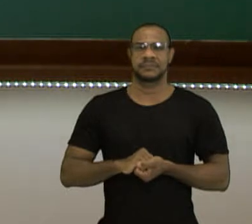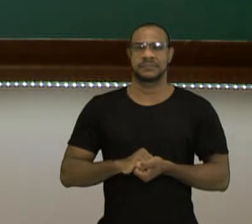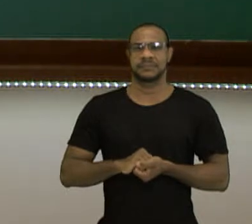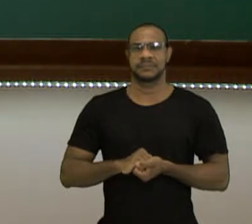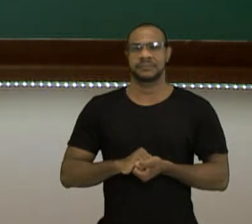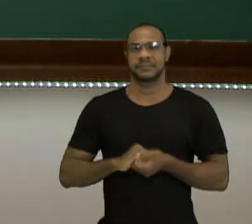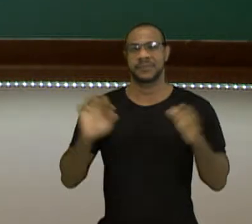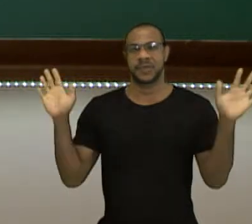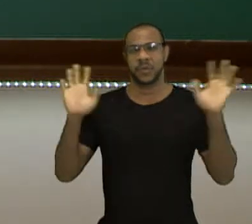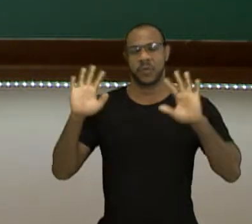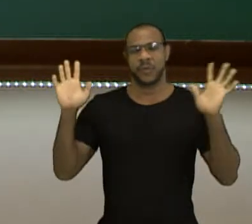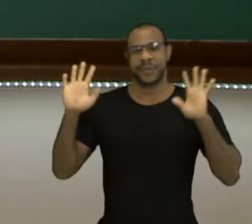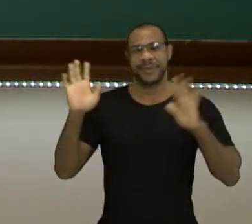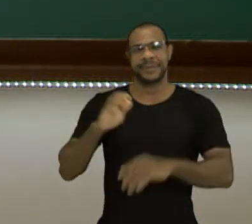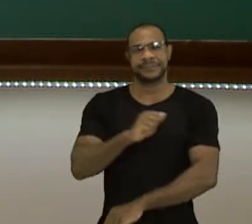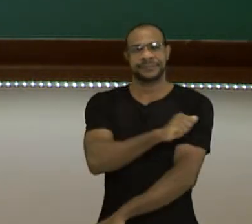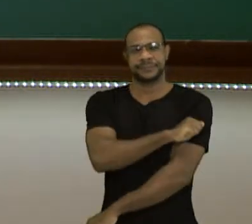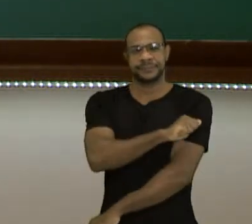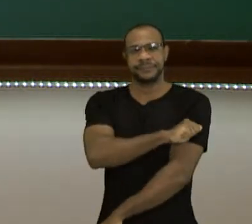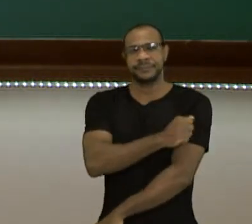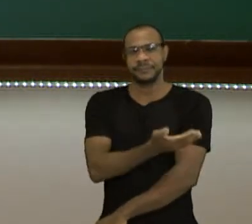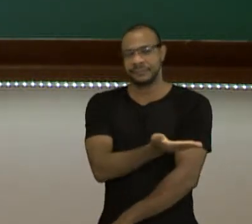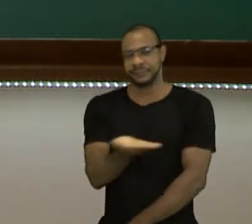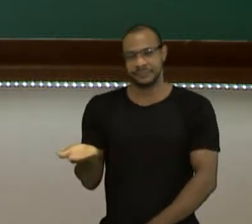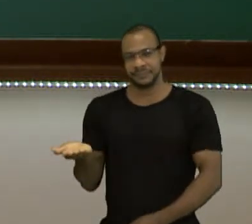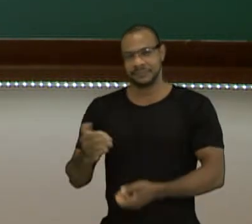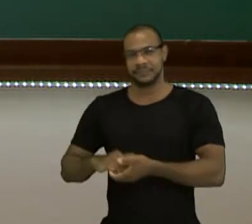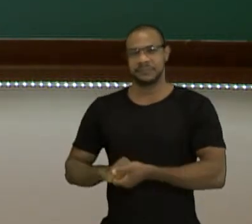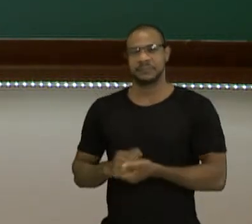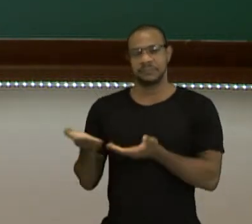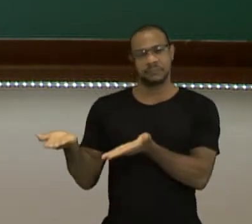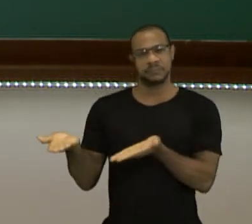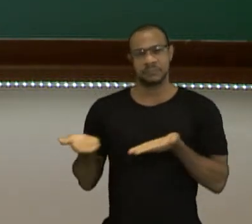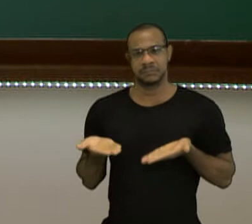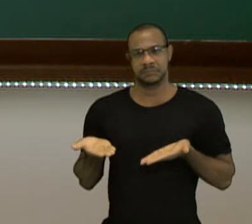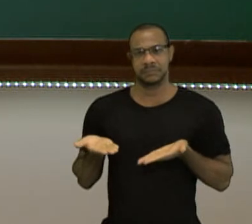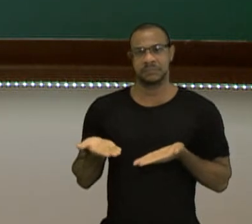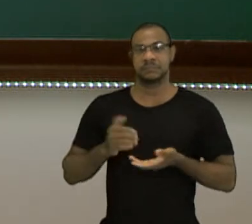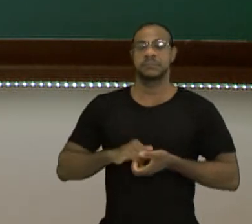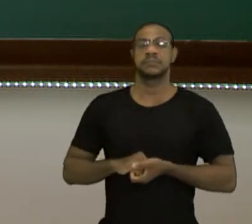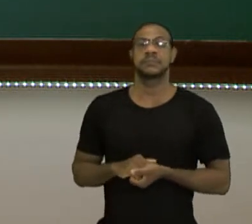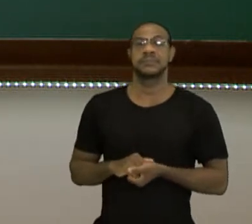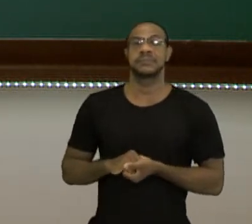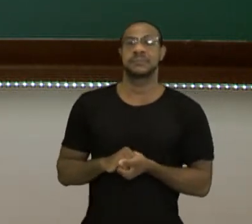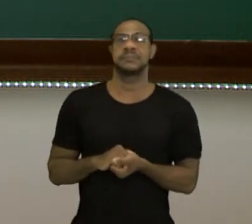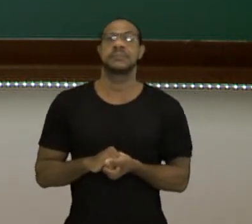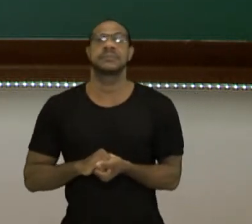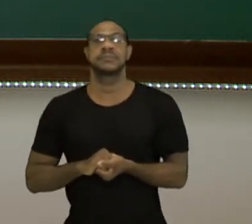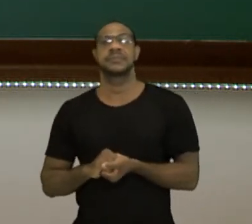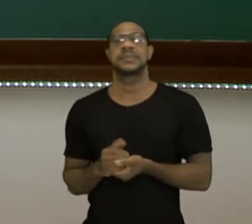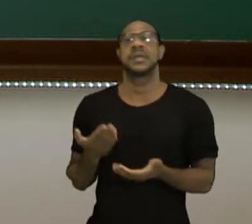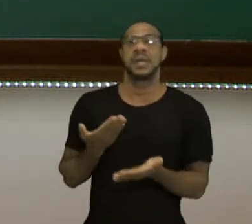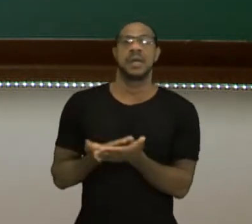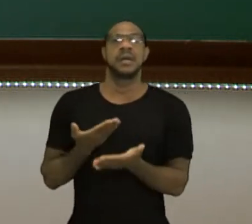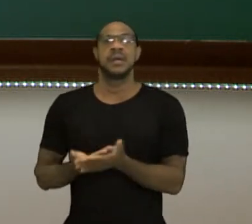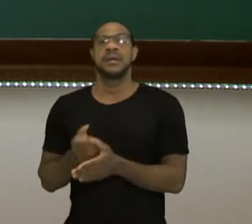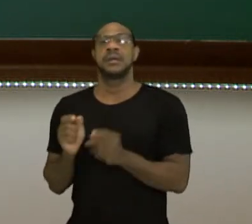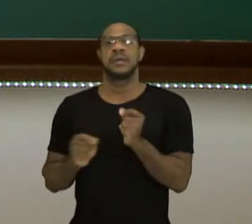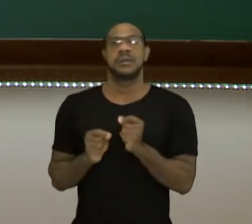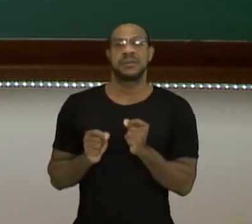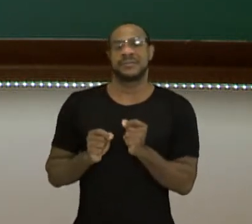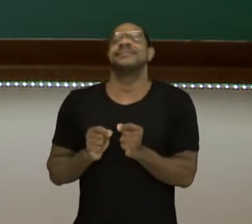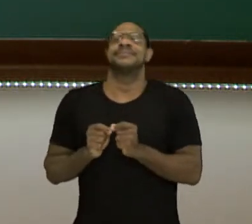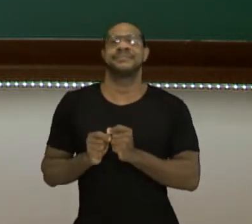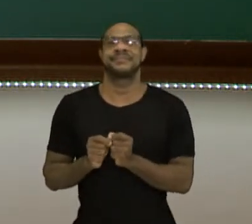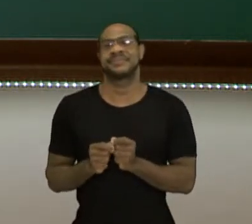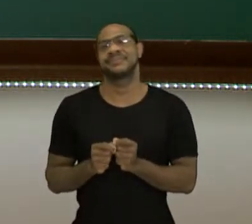¿qué tal, chicos e chicas? Sejam bem-vindos, sejam bem-vindos a mais uma aula de língua